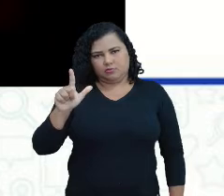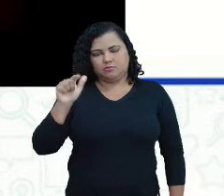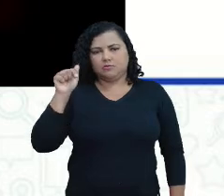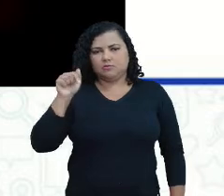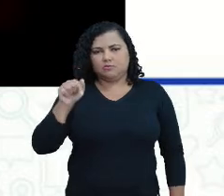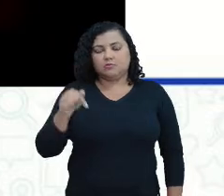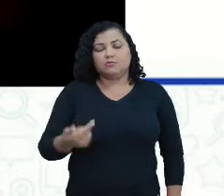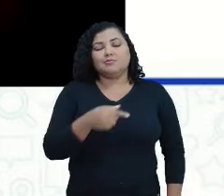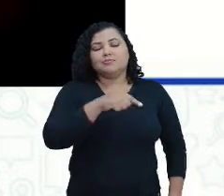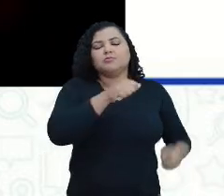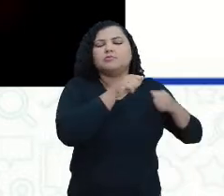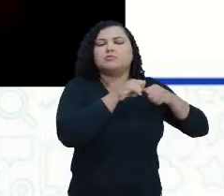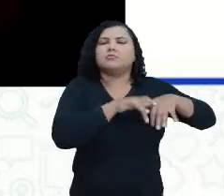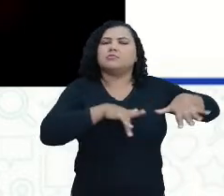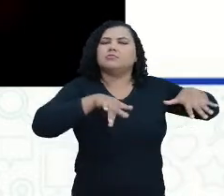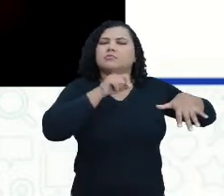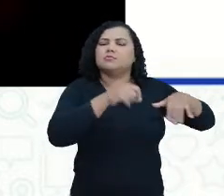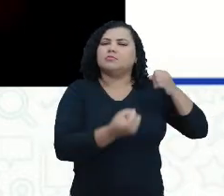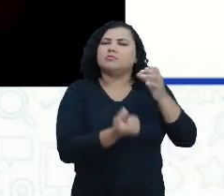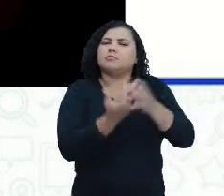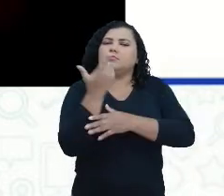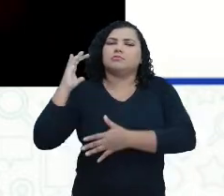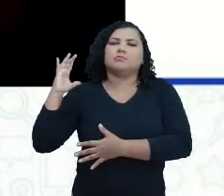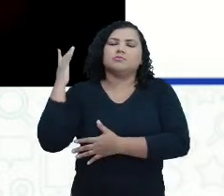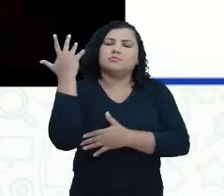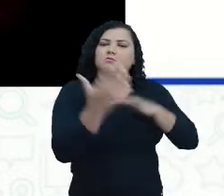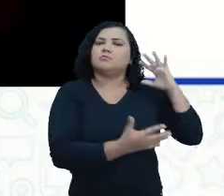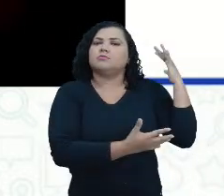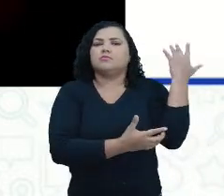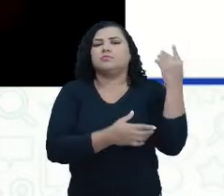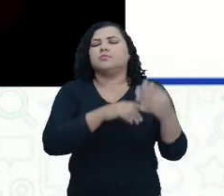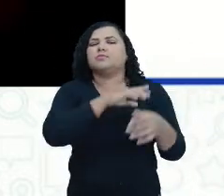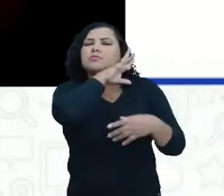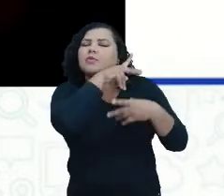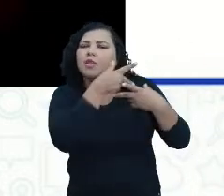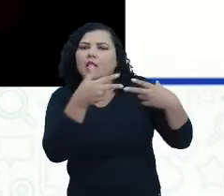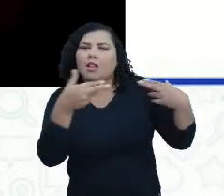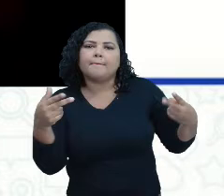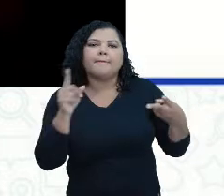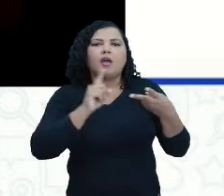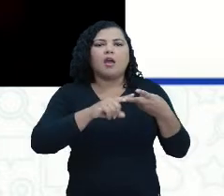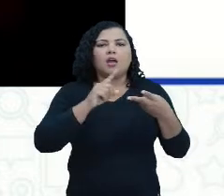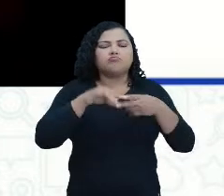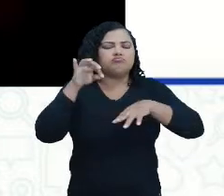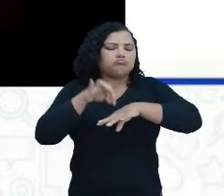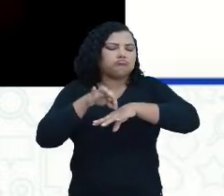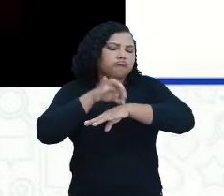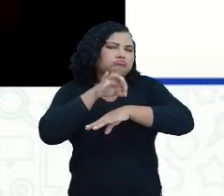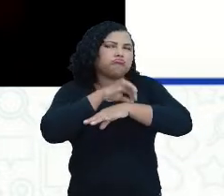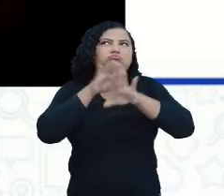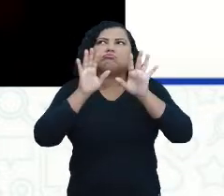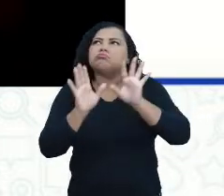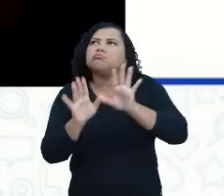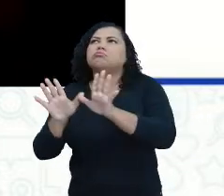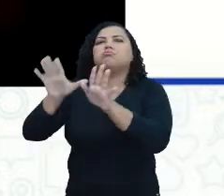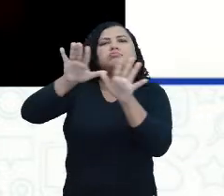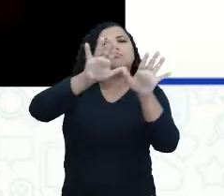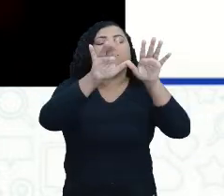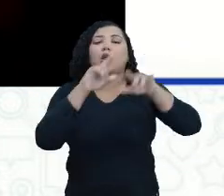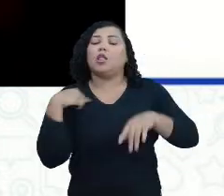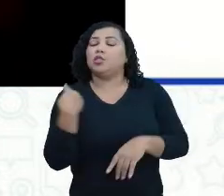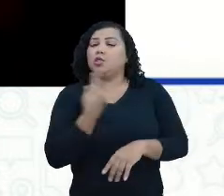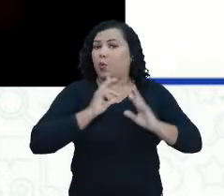que são produzidas pela natureza, pelos animais, pelos insetos, pelos pássaros, por